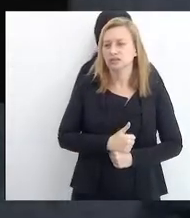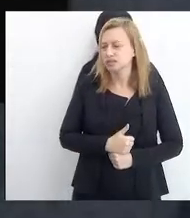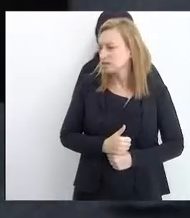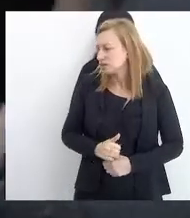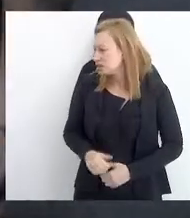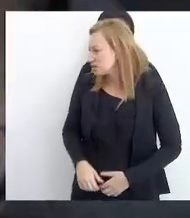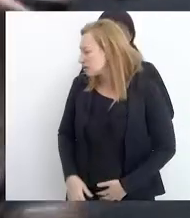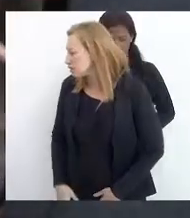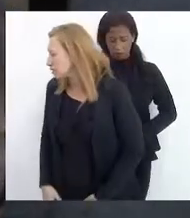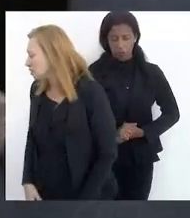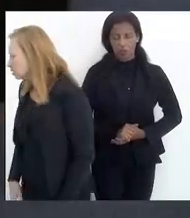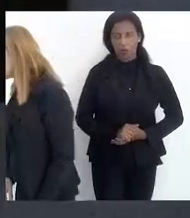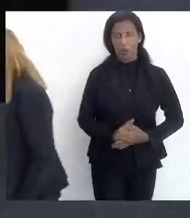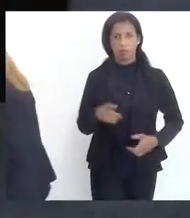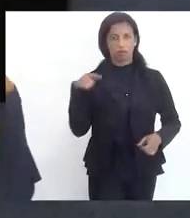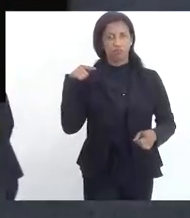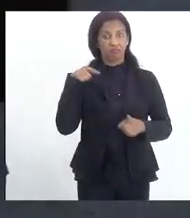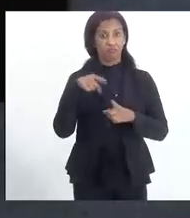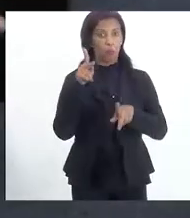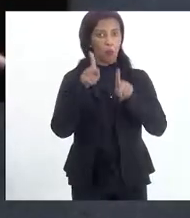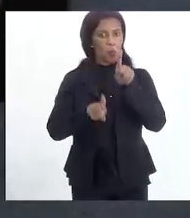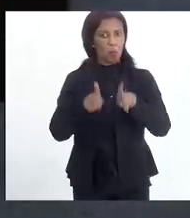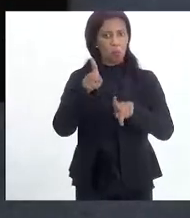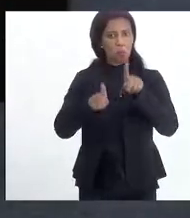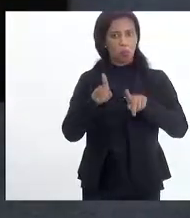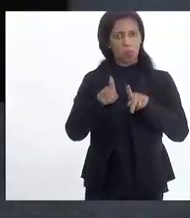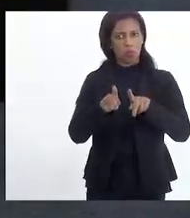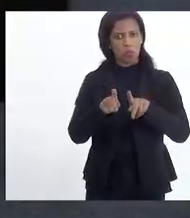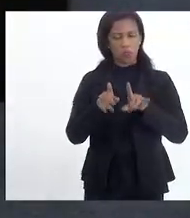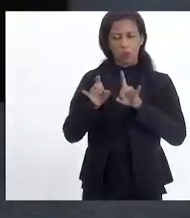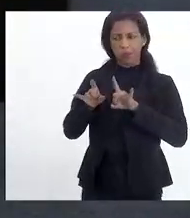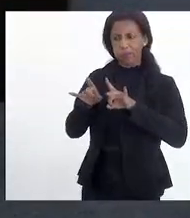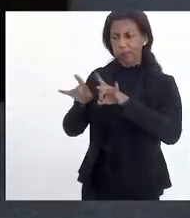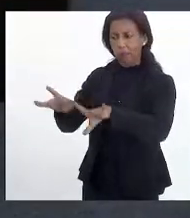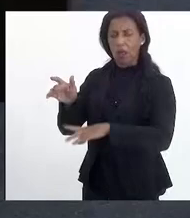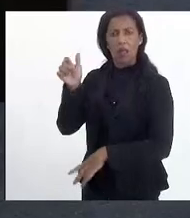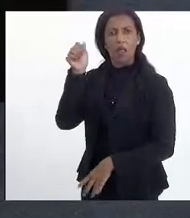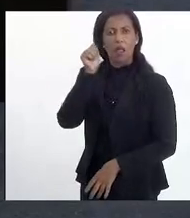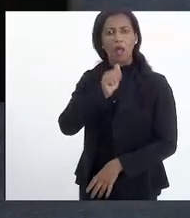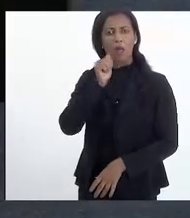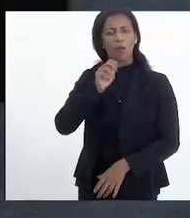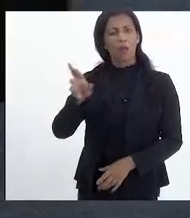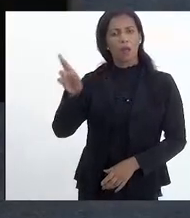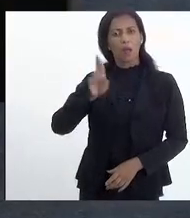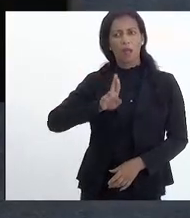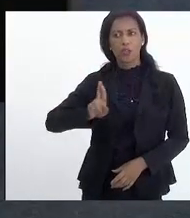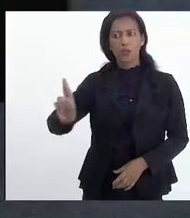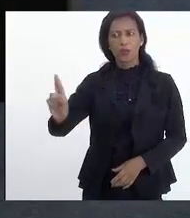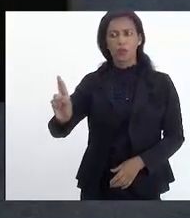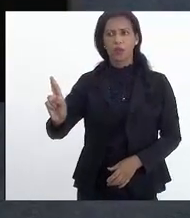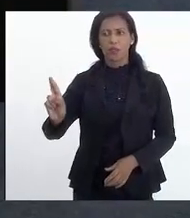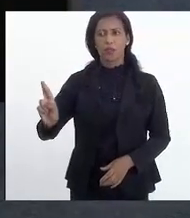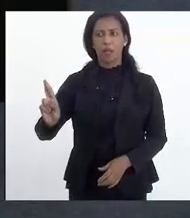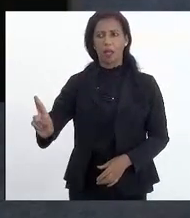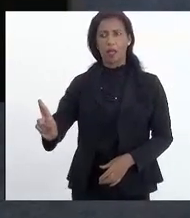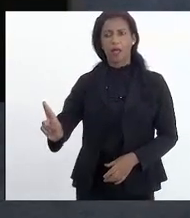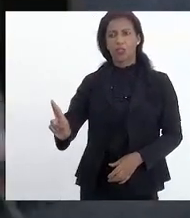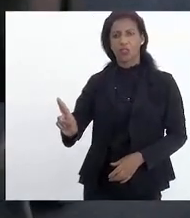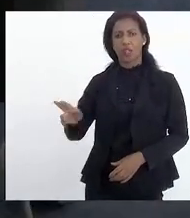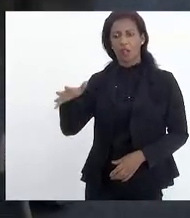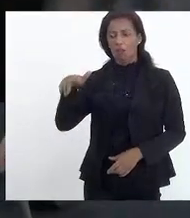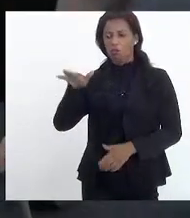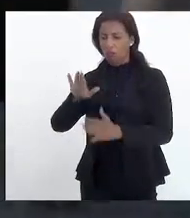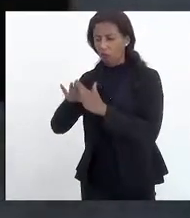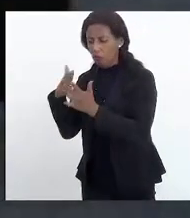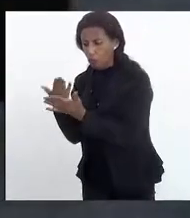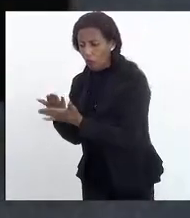atingir a nossa população, jogar no colo das mulheres a responsabilidade da creche,